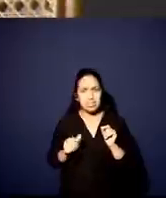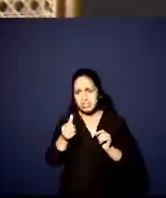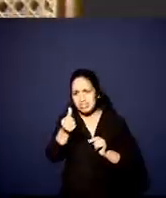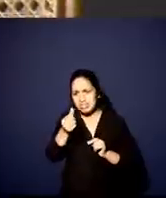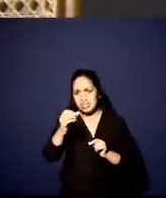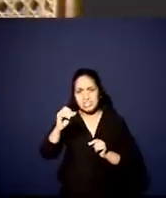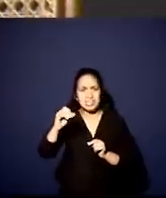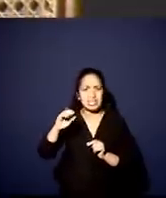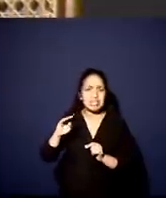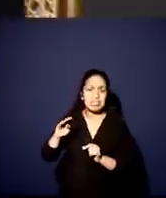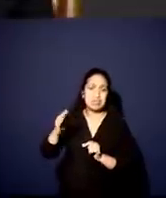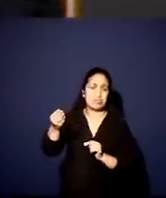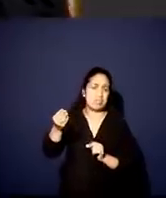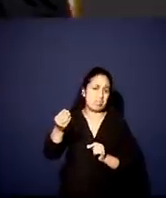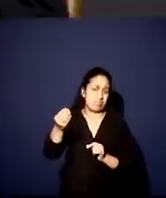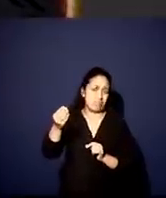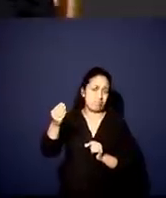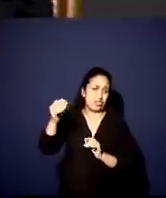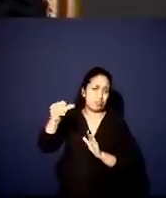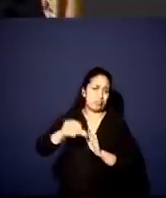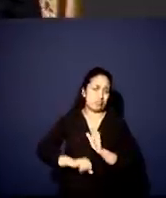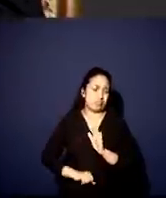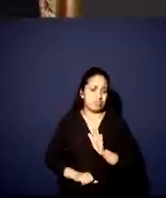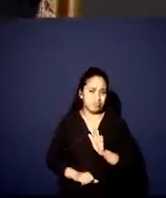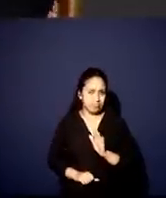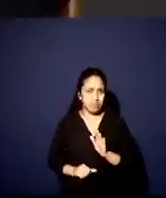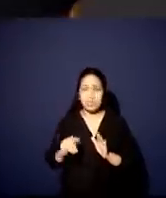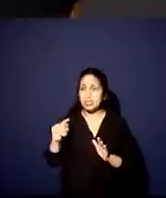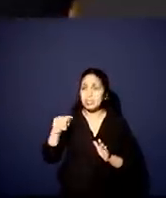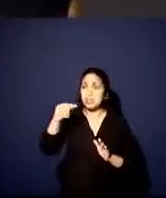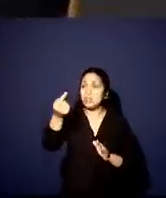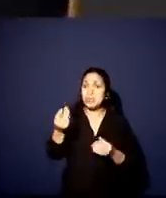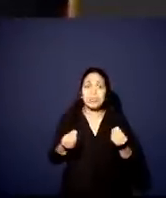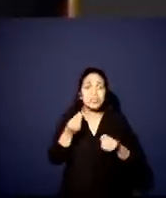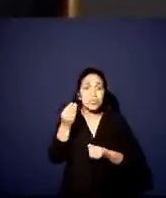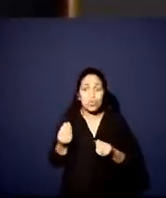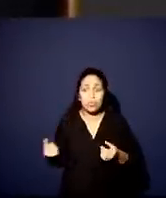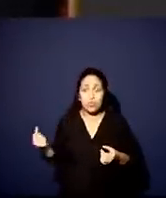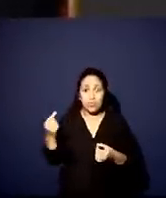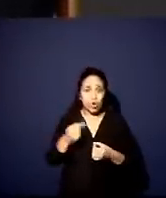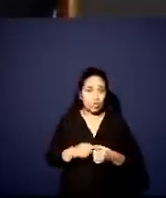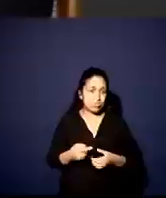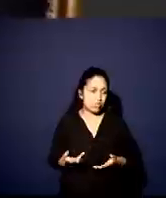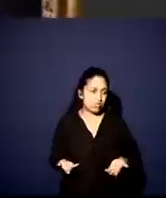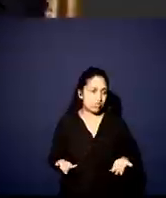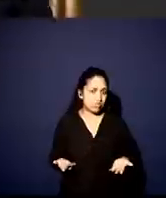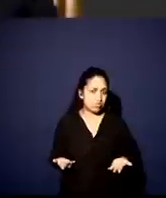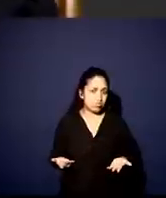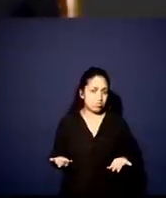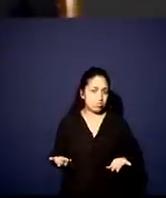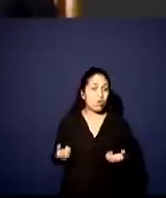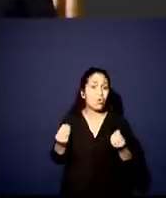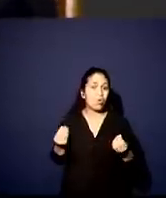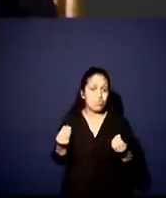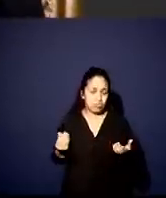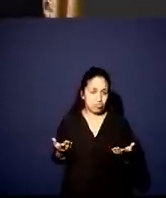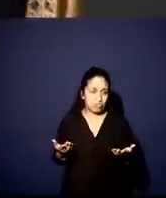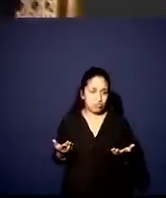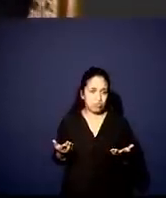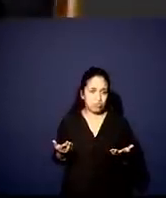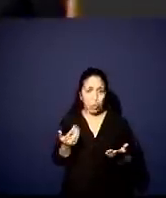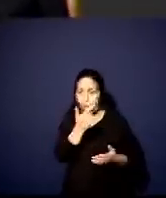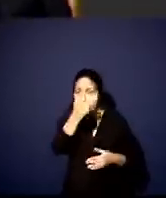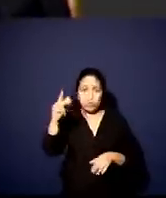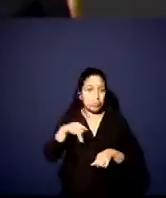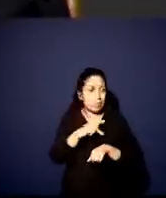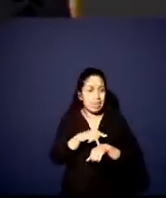bi anualizado. Bom, depois você faz isso, como é que você volta? Desonerando combustível fóssil, né? Parece que aqui na contramão. Que nenhum país do